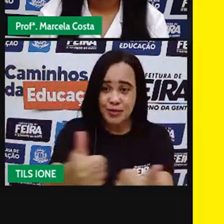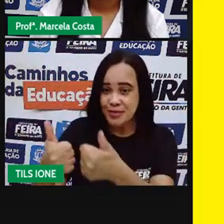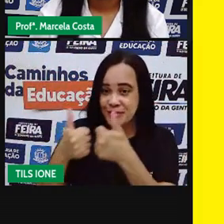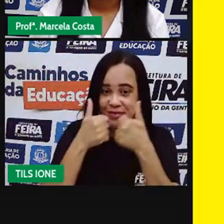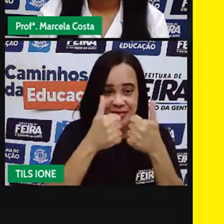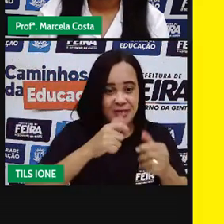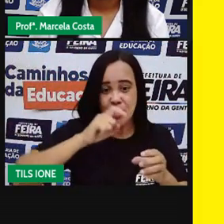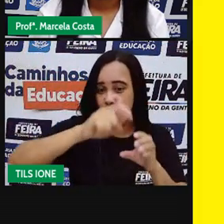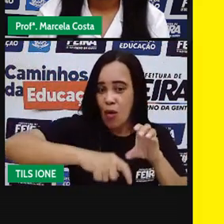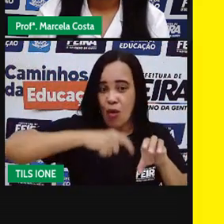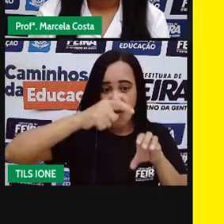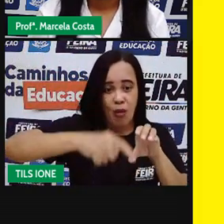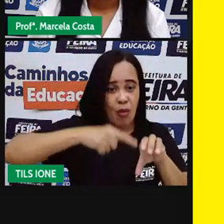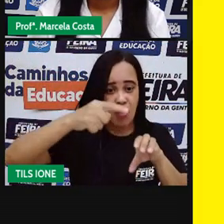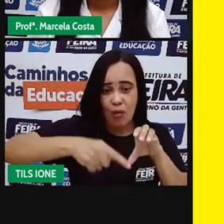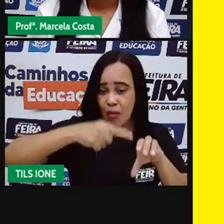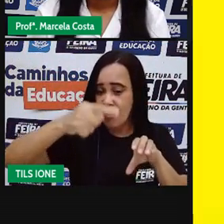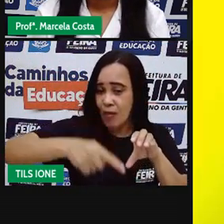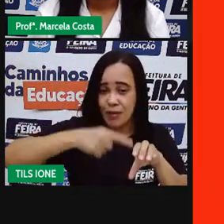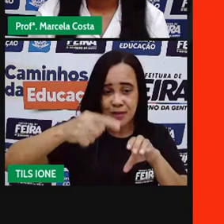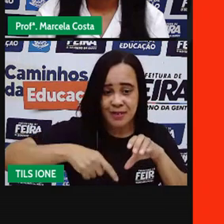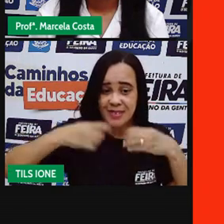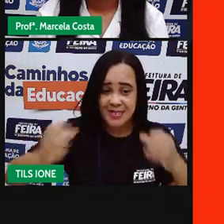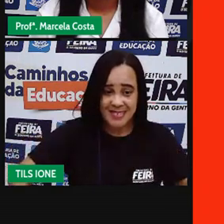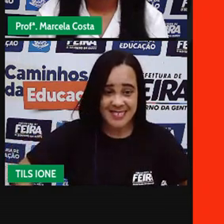Tudo bem ter rodas.